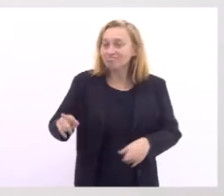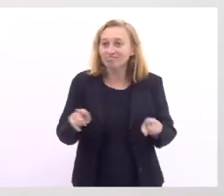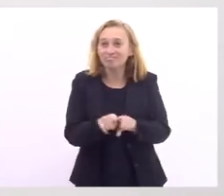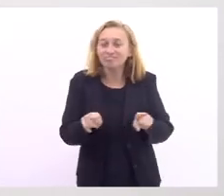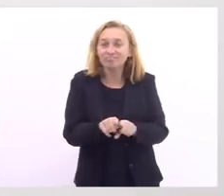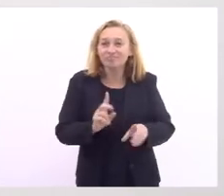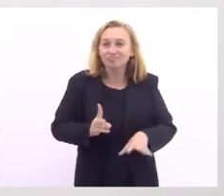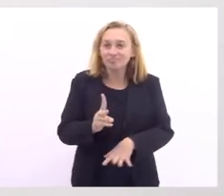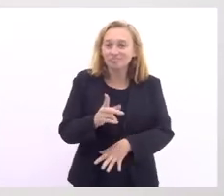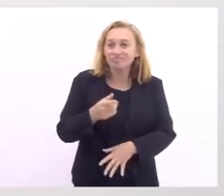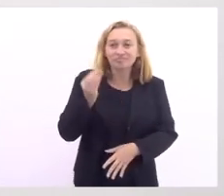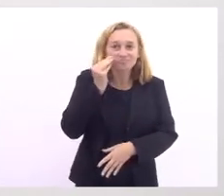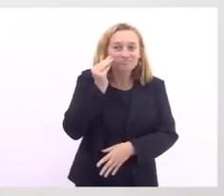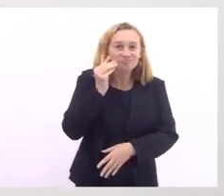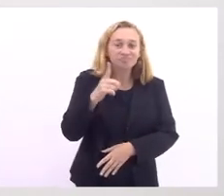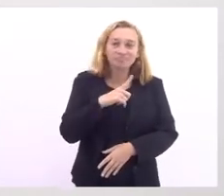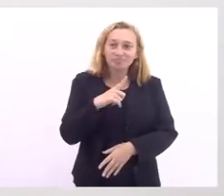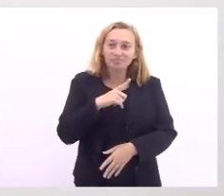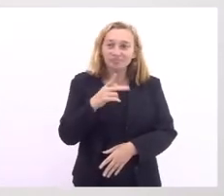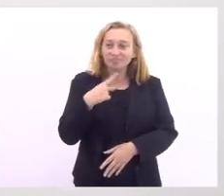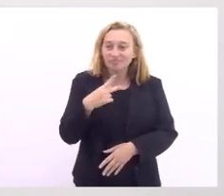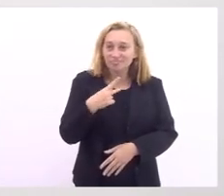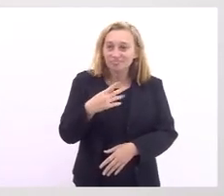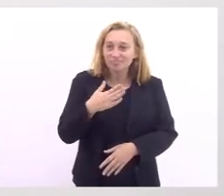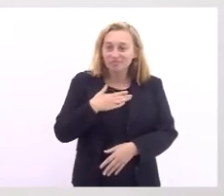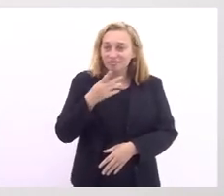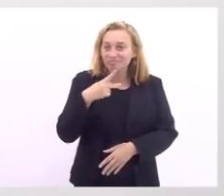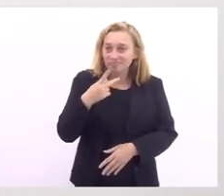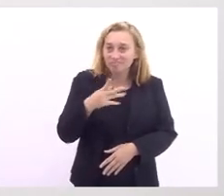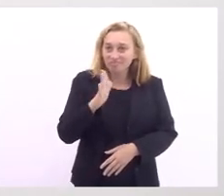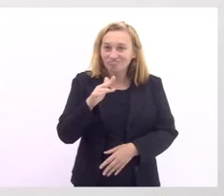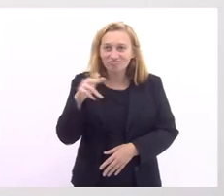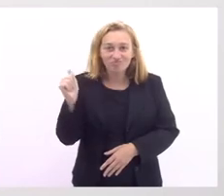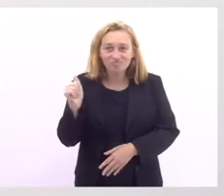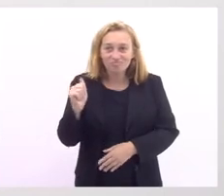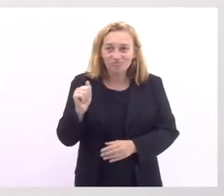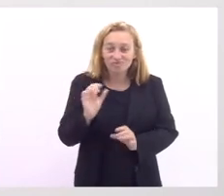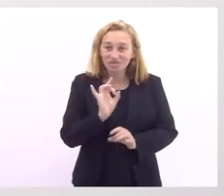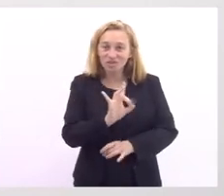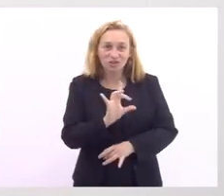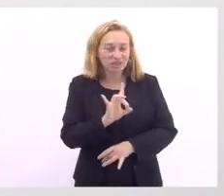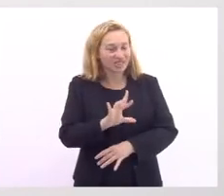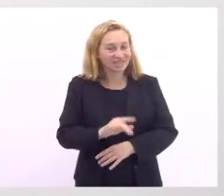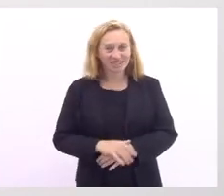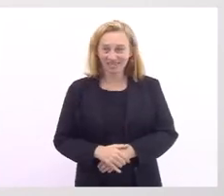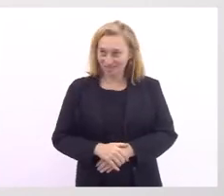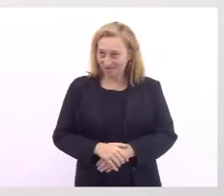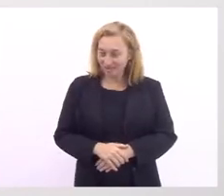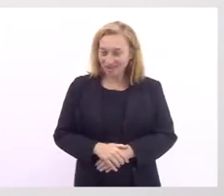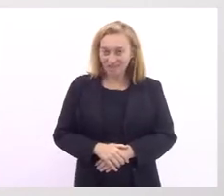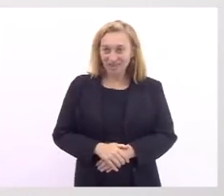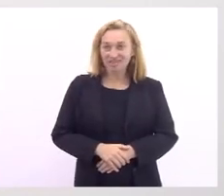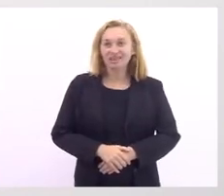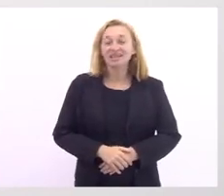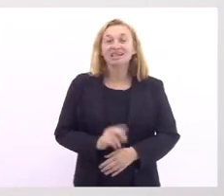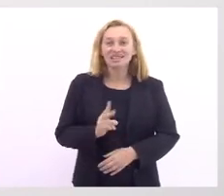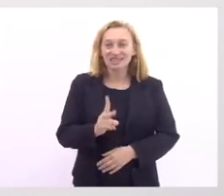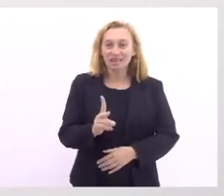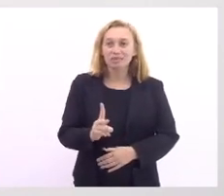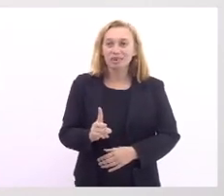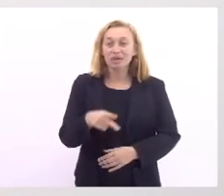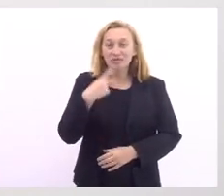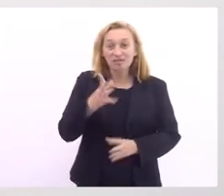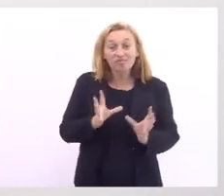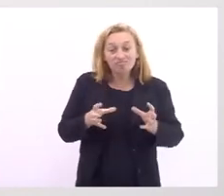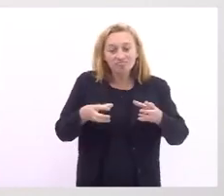né que toda vez que eu tenho oportunidade de falar a minha fala ela nunca caminha sozinha ela nunca é uma fala singular a